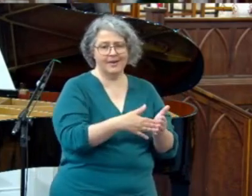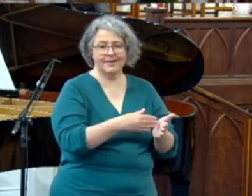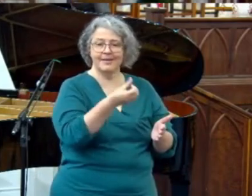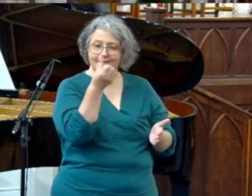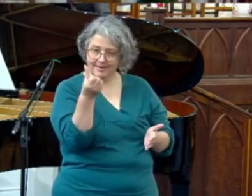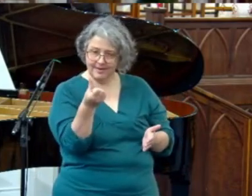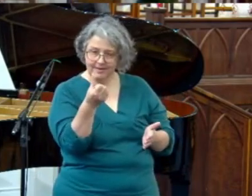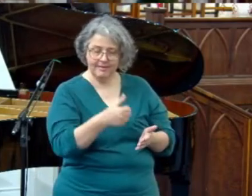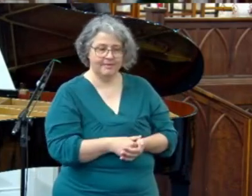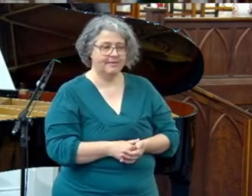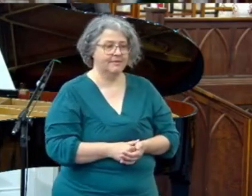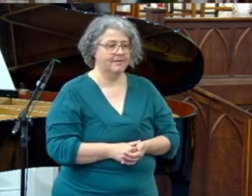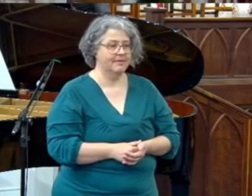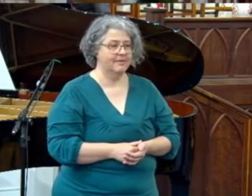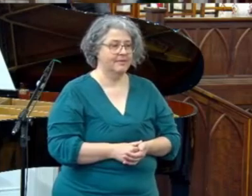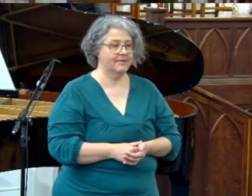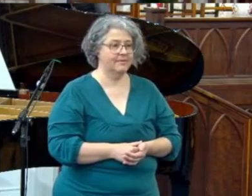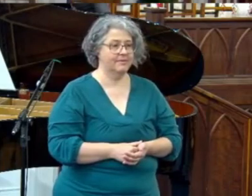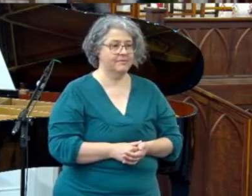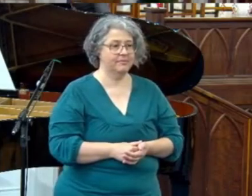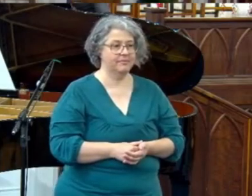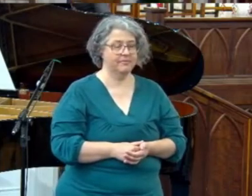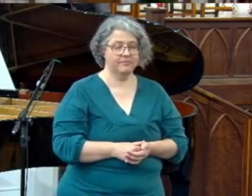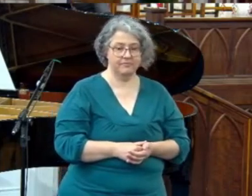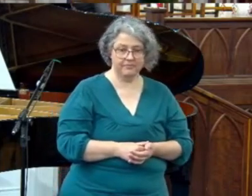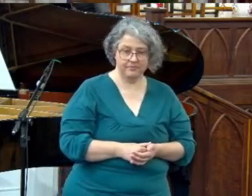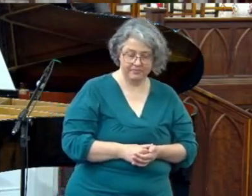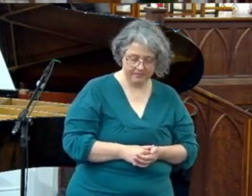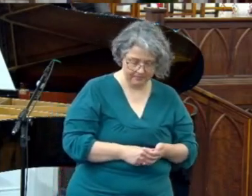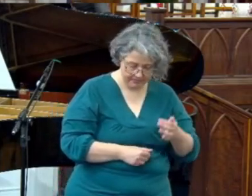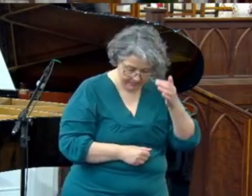em conjunto fazem um bloco.